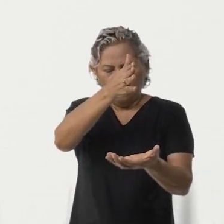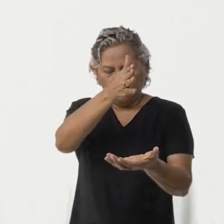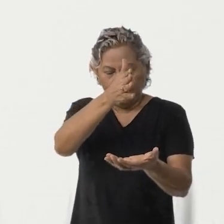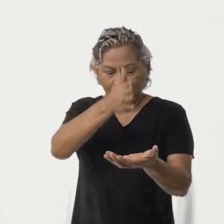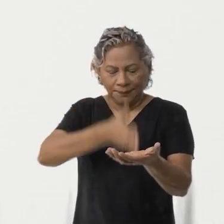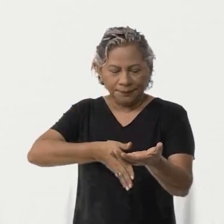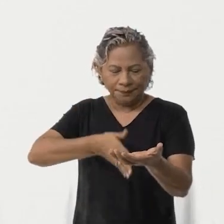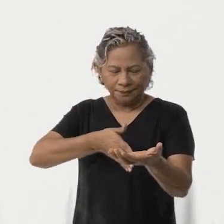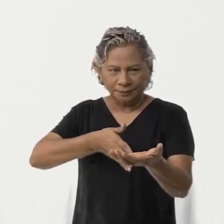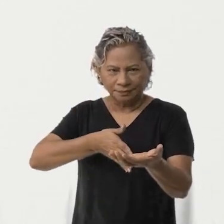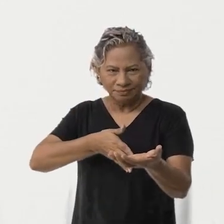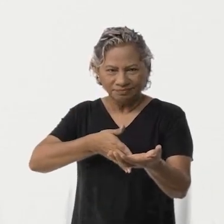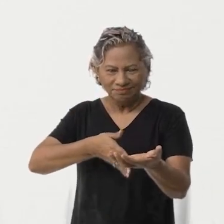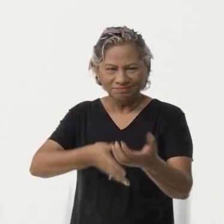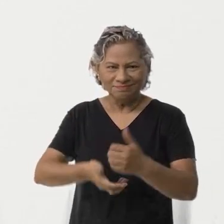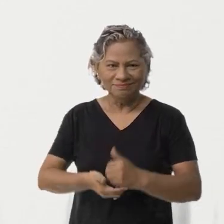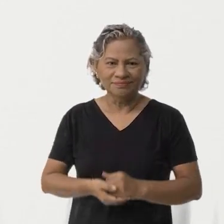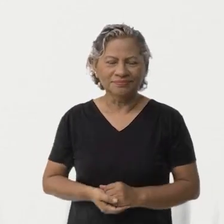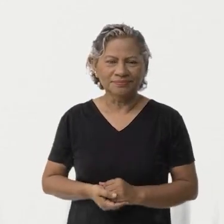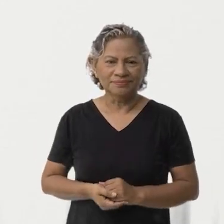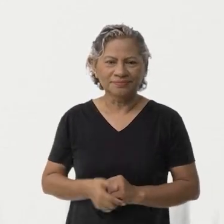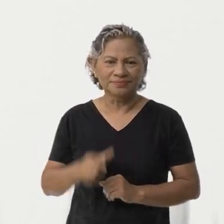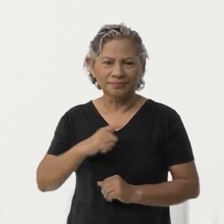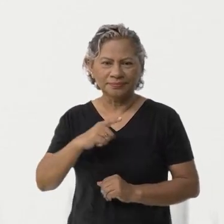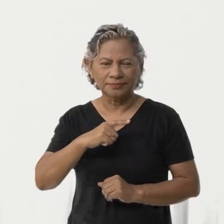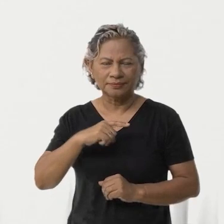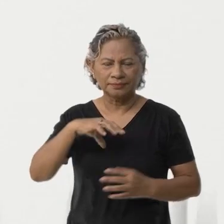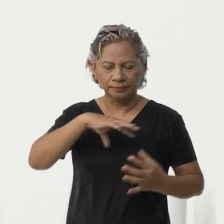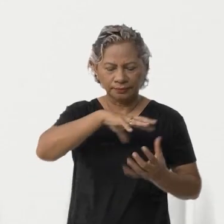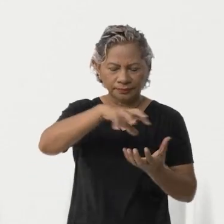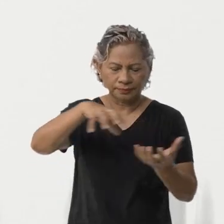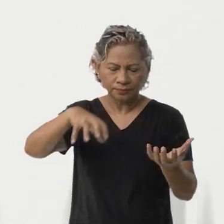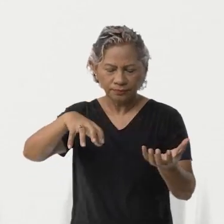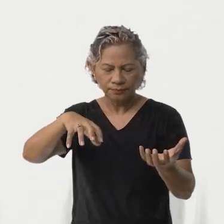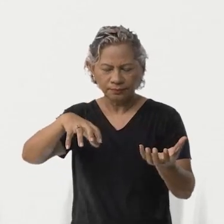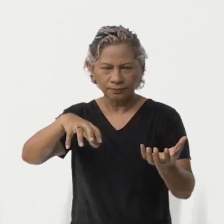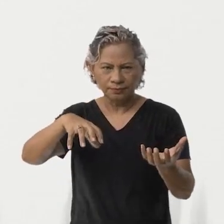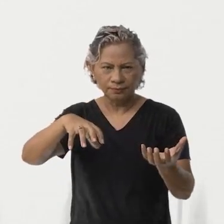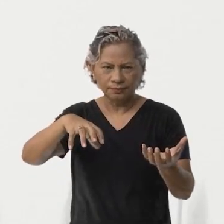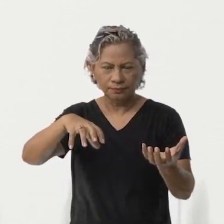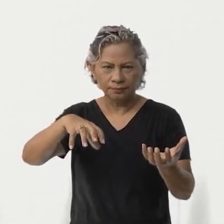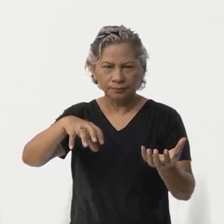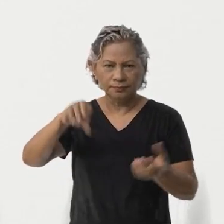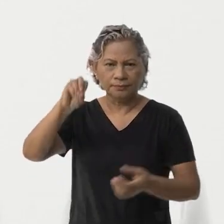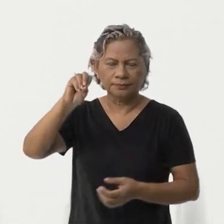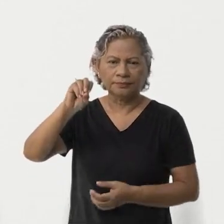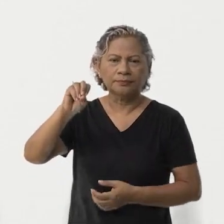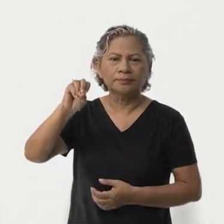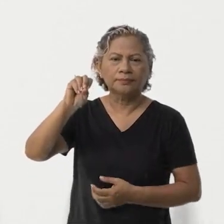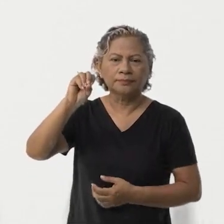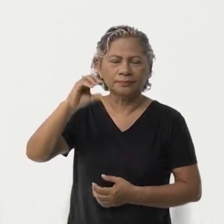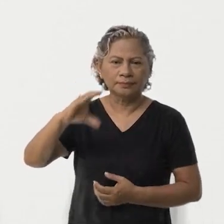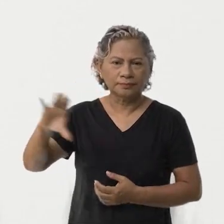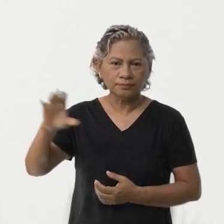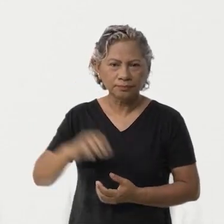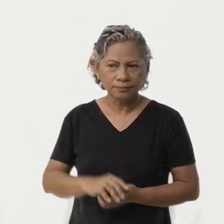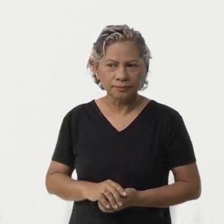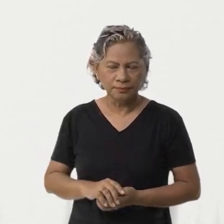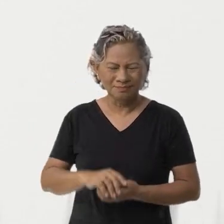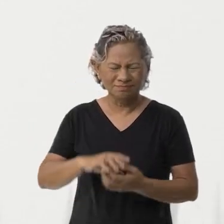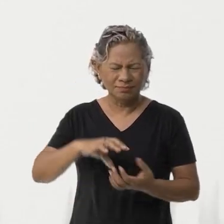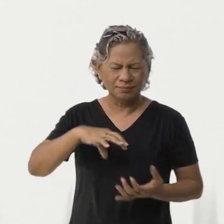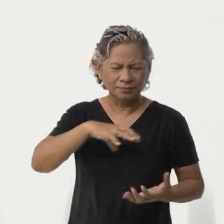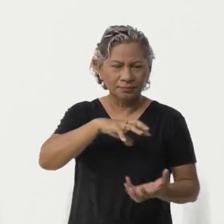leste, nós vamos ter o chamado hemisfério oriental. E para cá, para